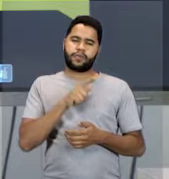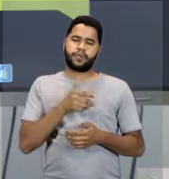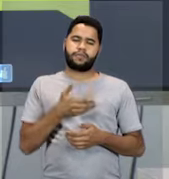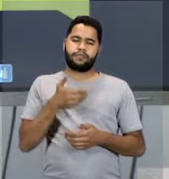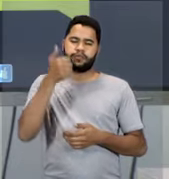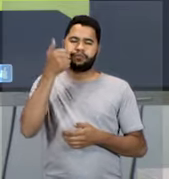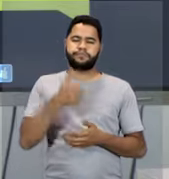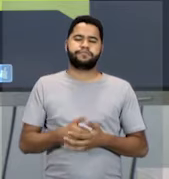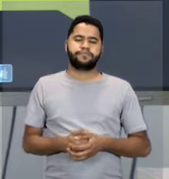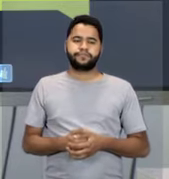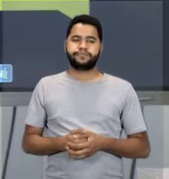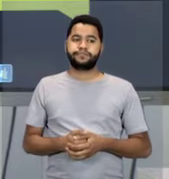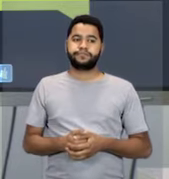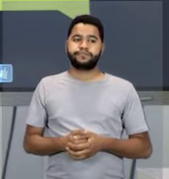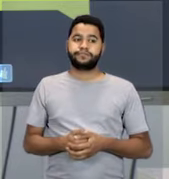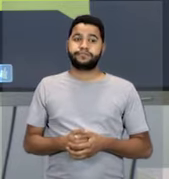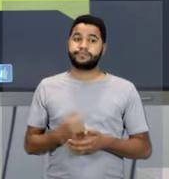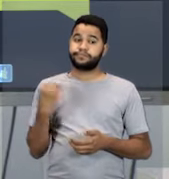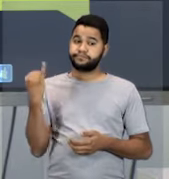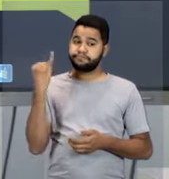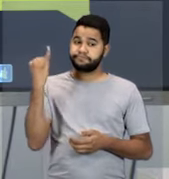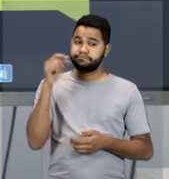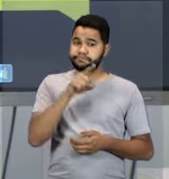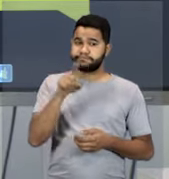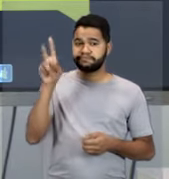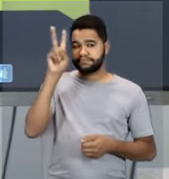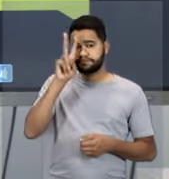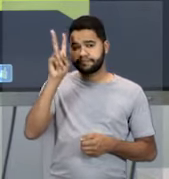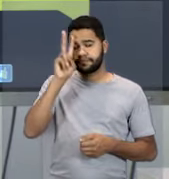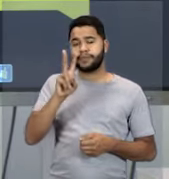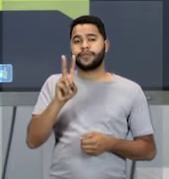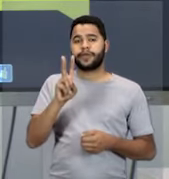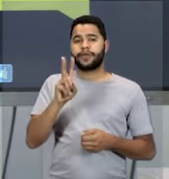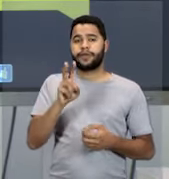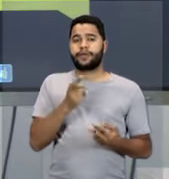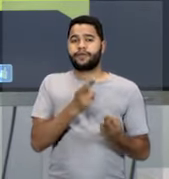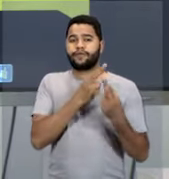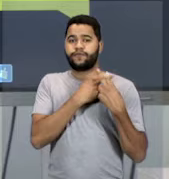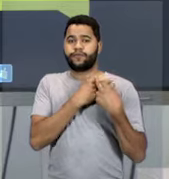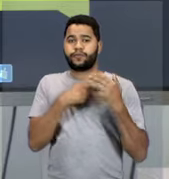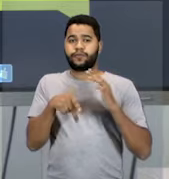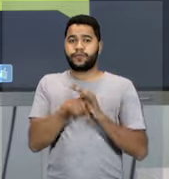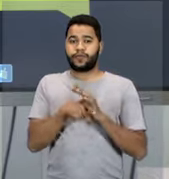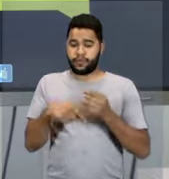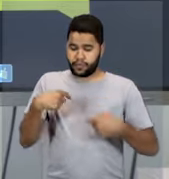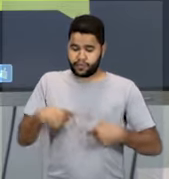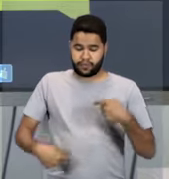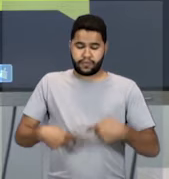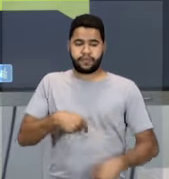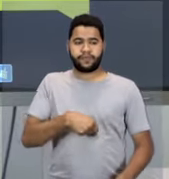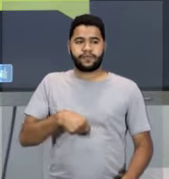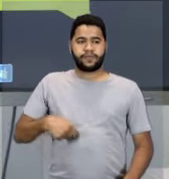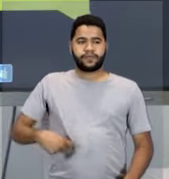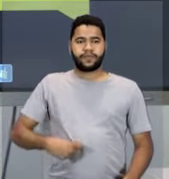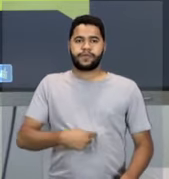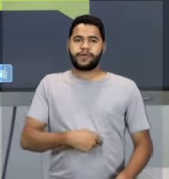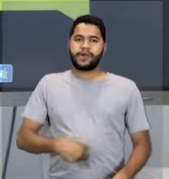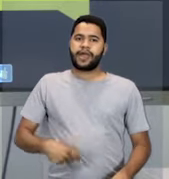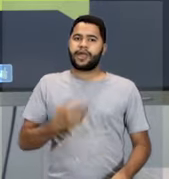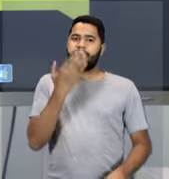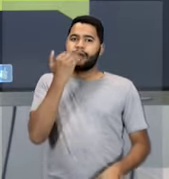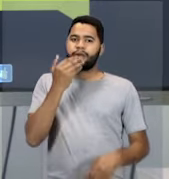suas funções. E, importante você se lembrar que a função do sistema digestório é quebrar